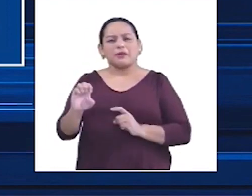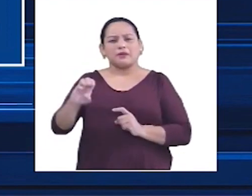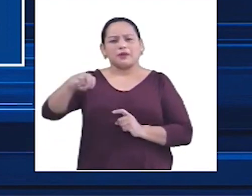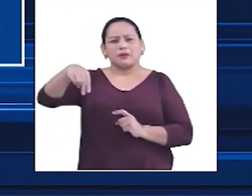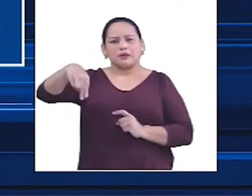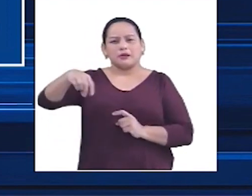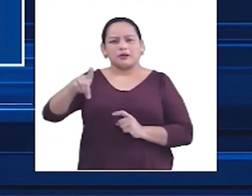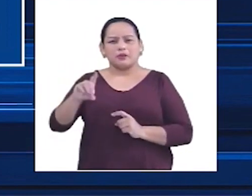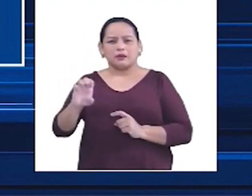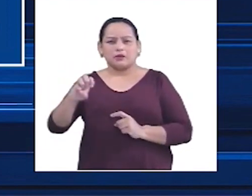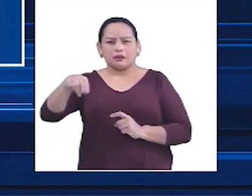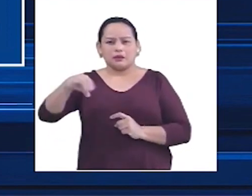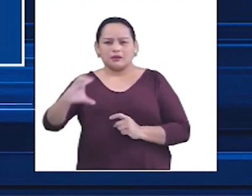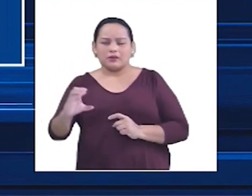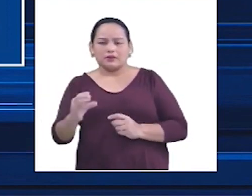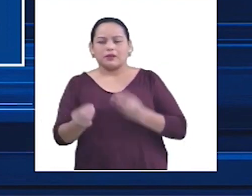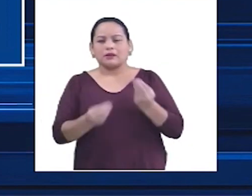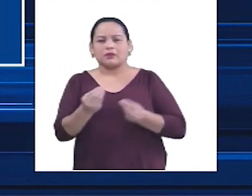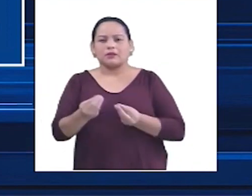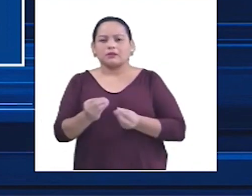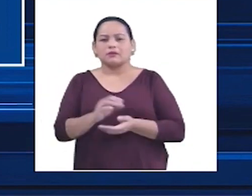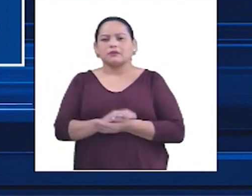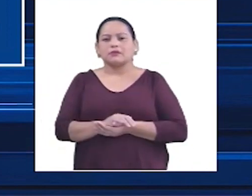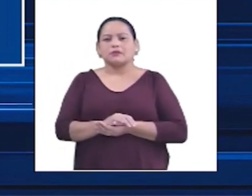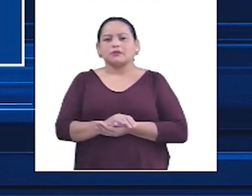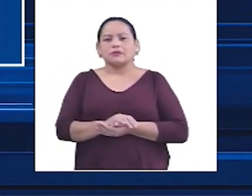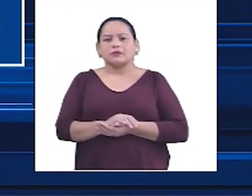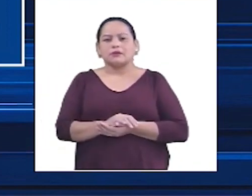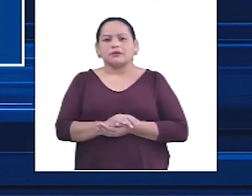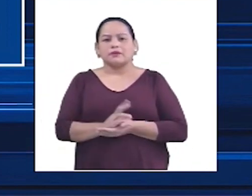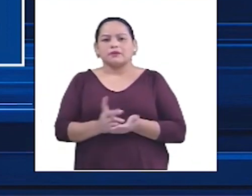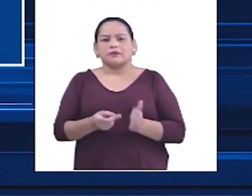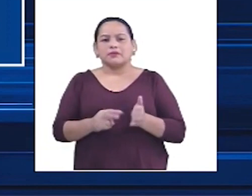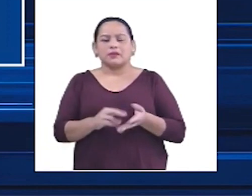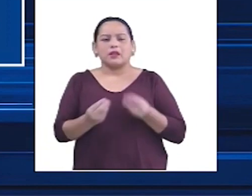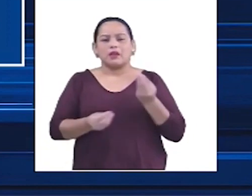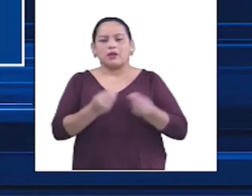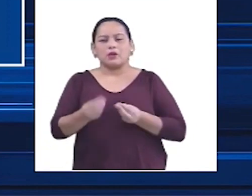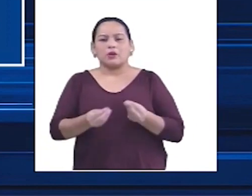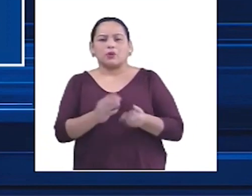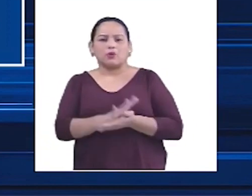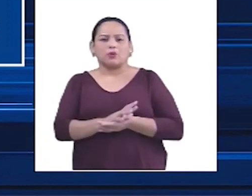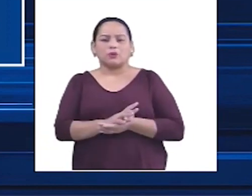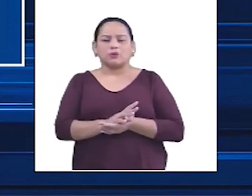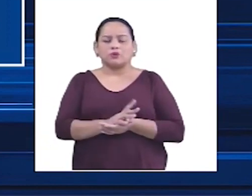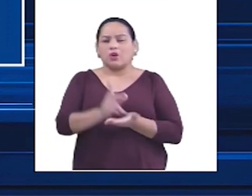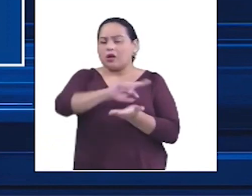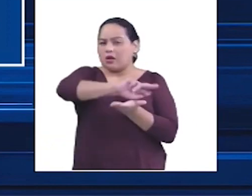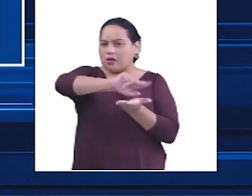são espécies endêmicas, were found in Guyana. Então, são